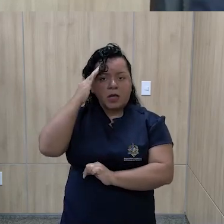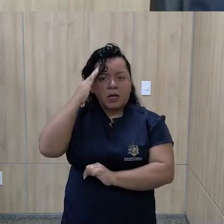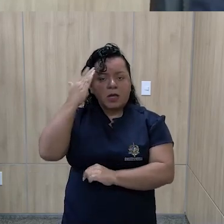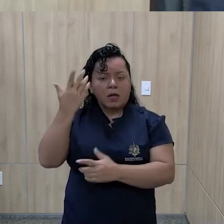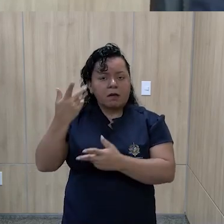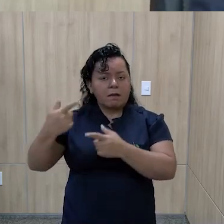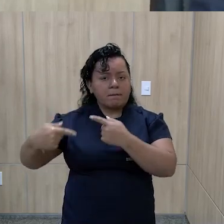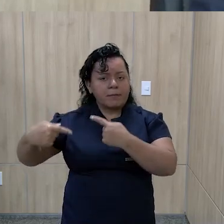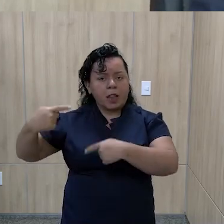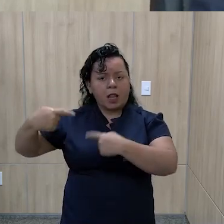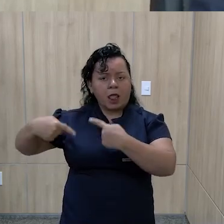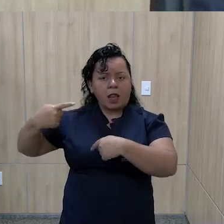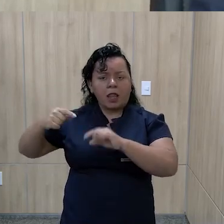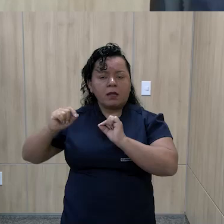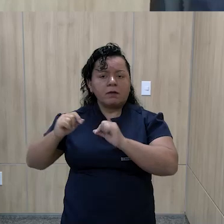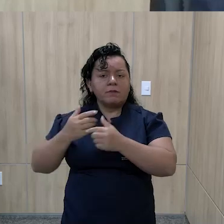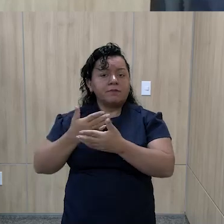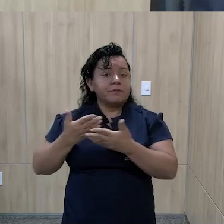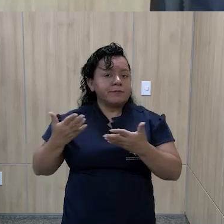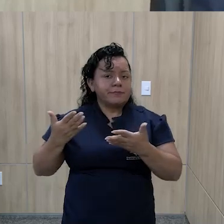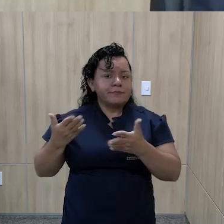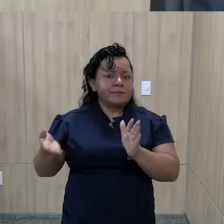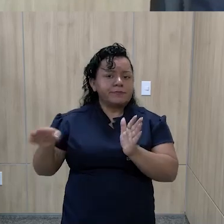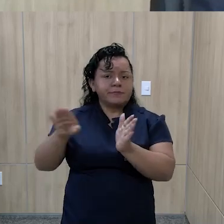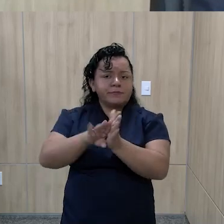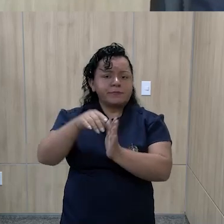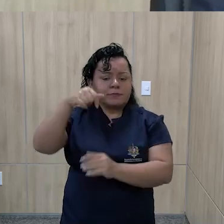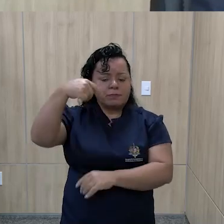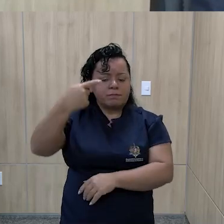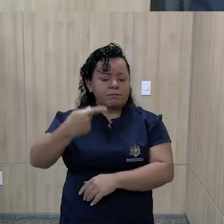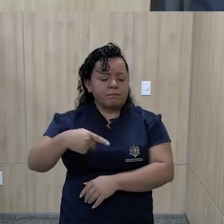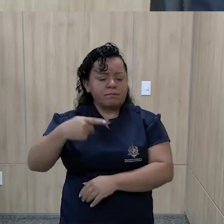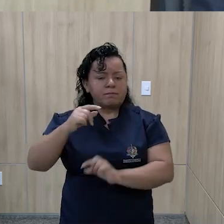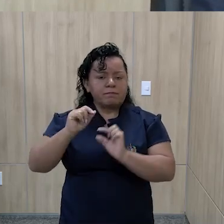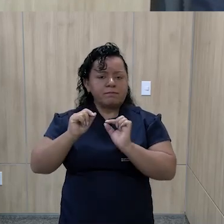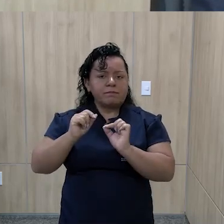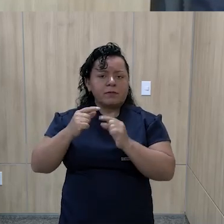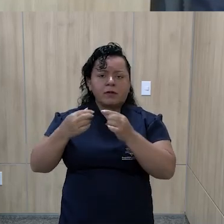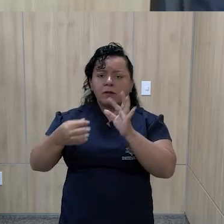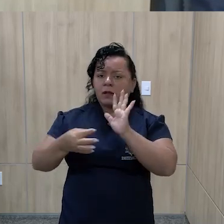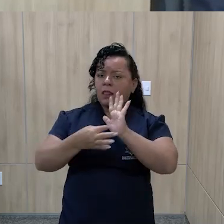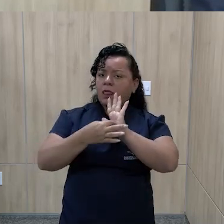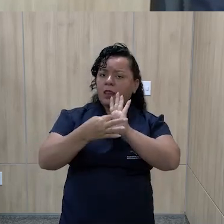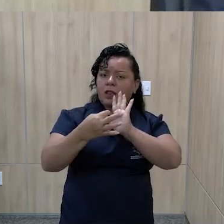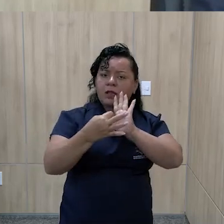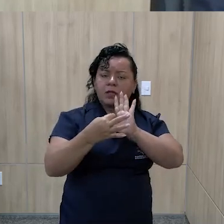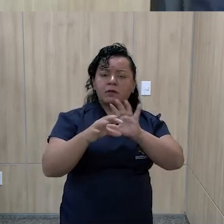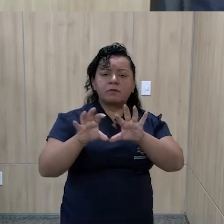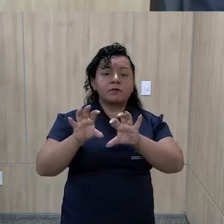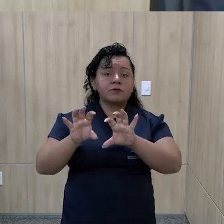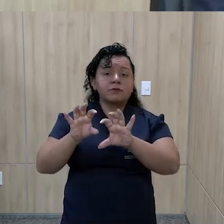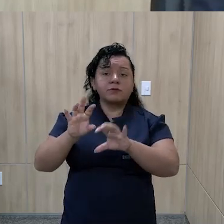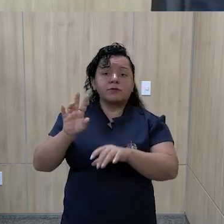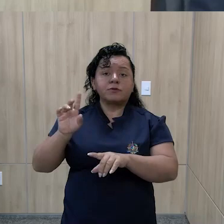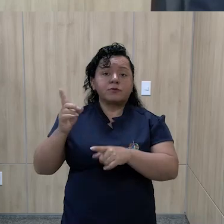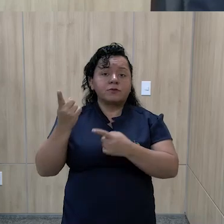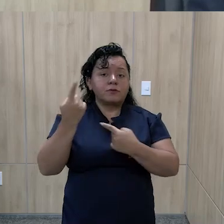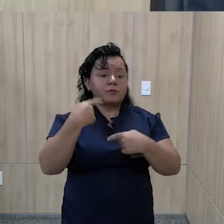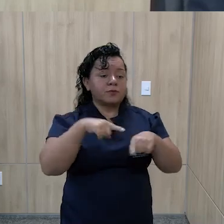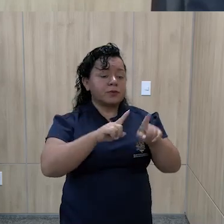e por uma politicagem chegar aqui e fazer um discurso em sentido